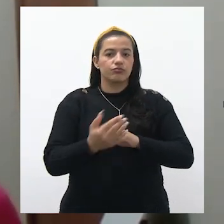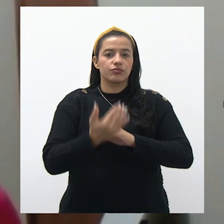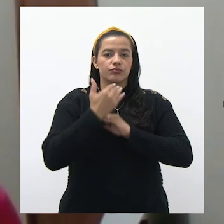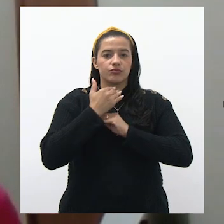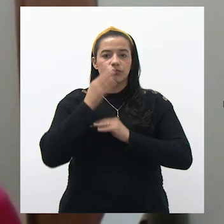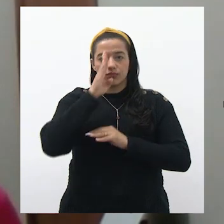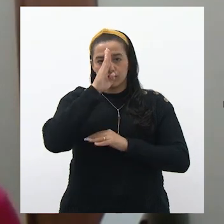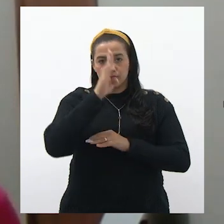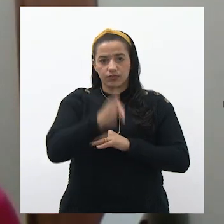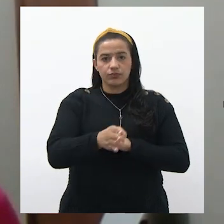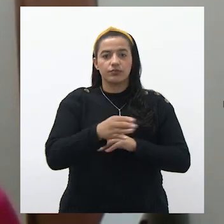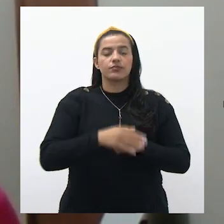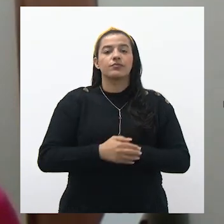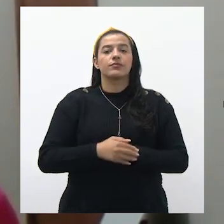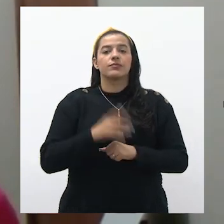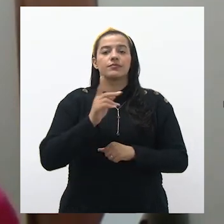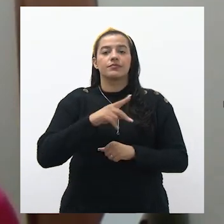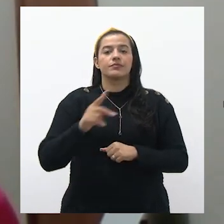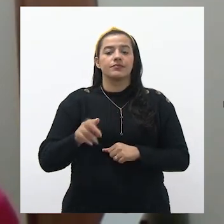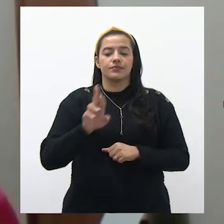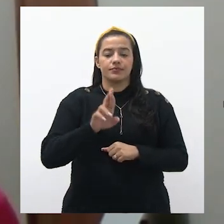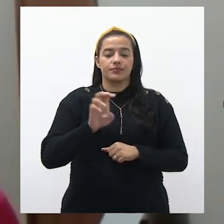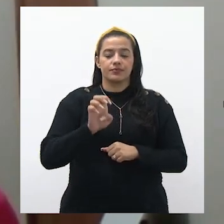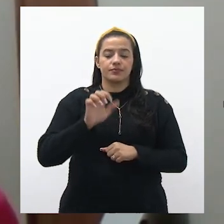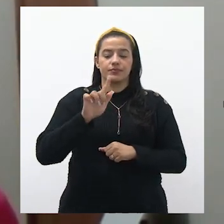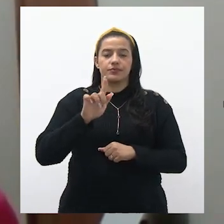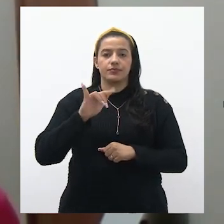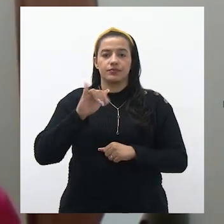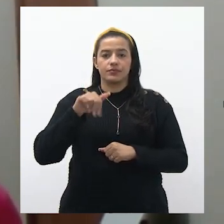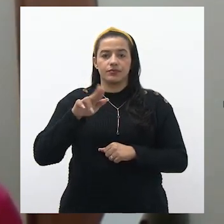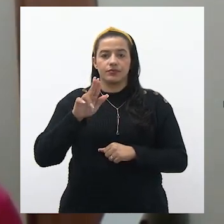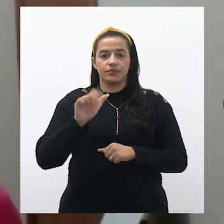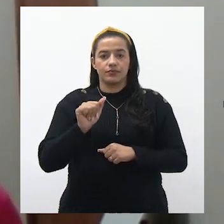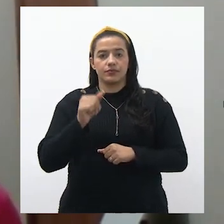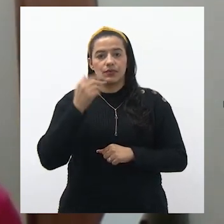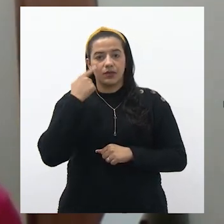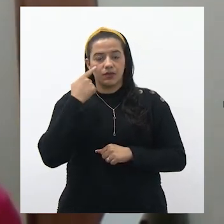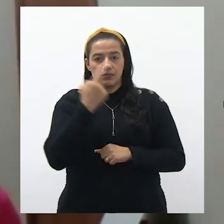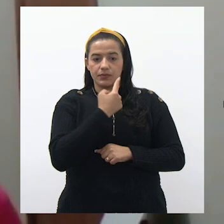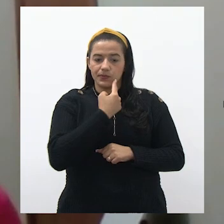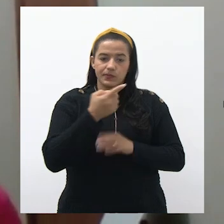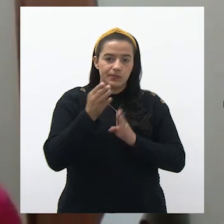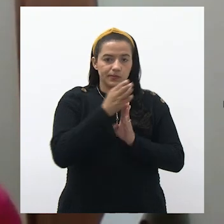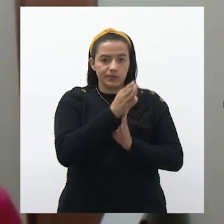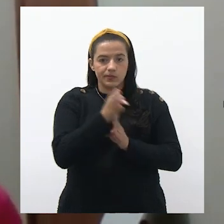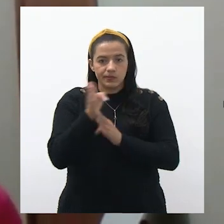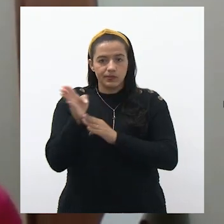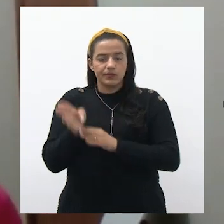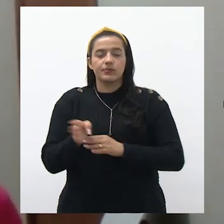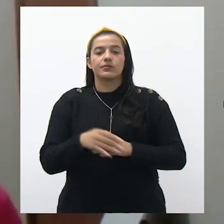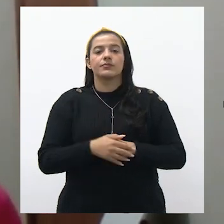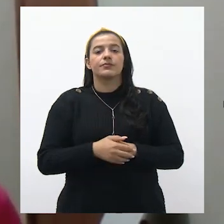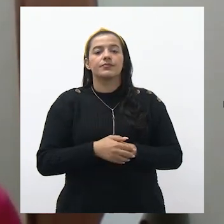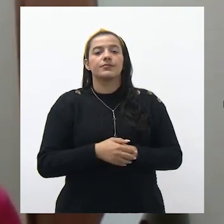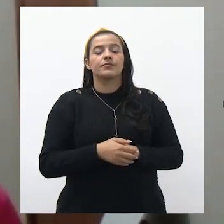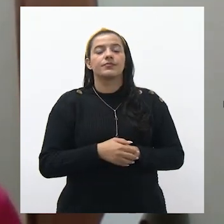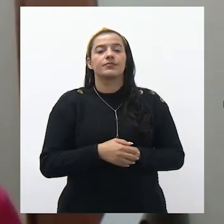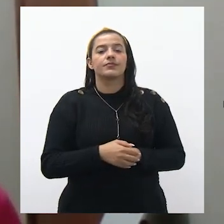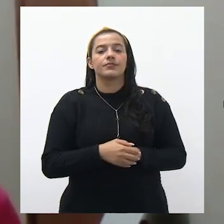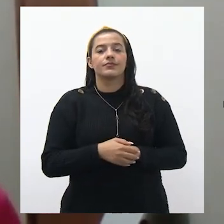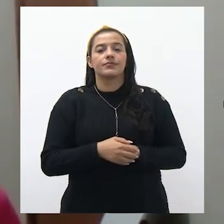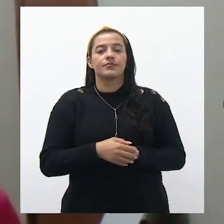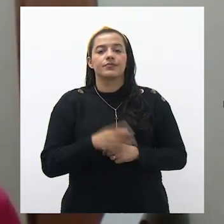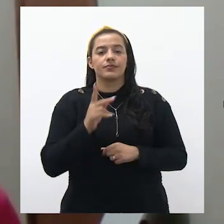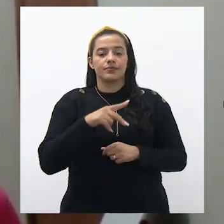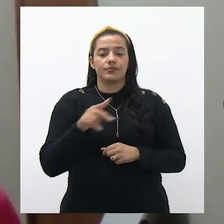professora Regina, desculpa, comenta direcionamento, orientação em novos rumos, professor Silvio comenta,